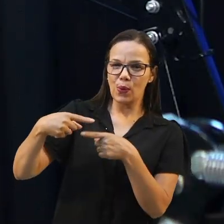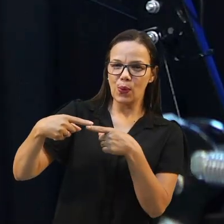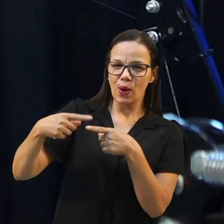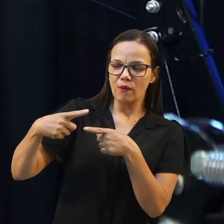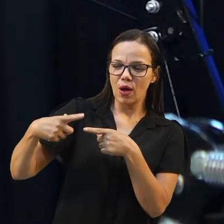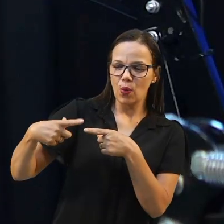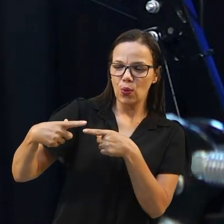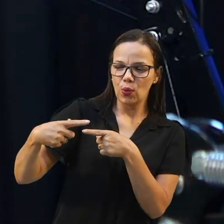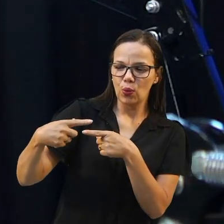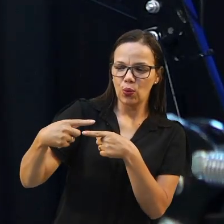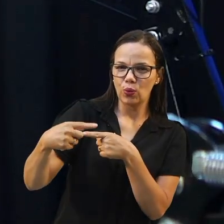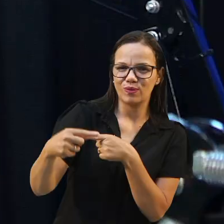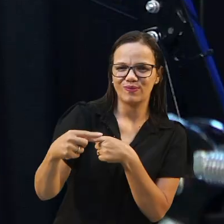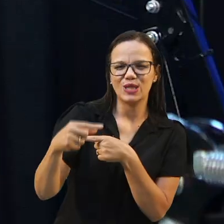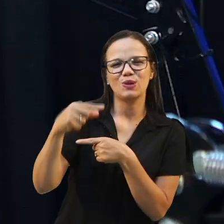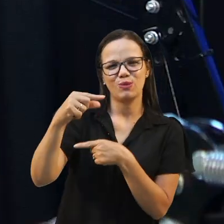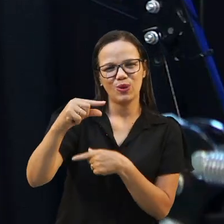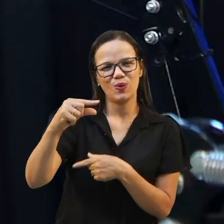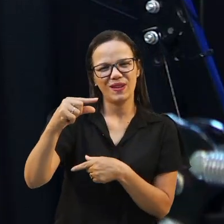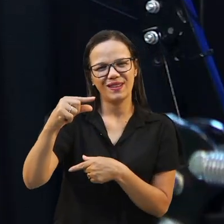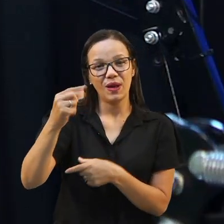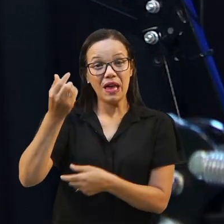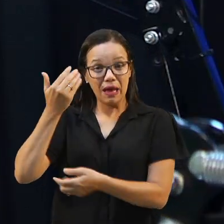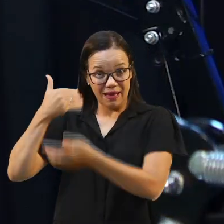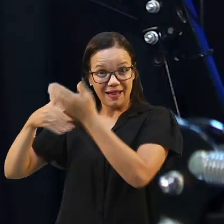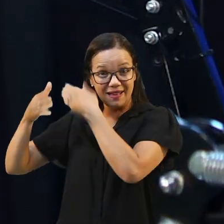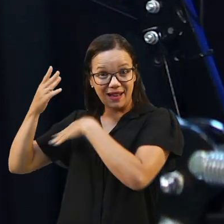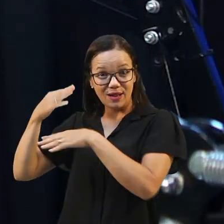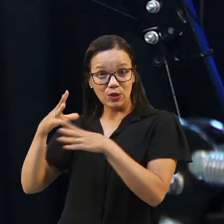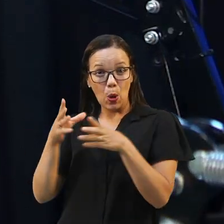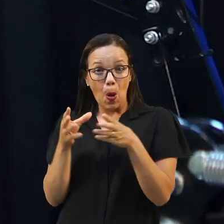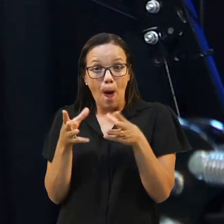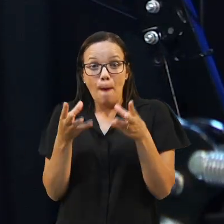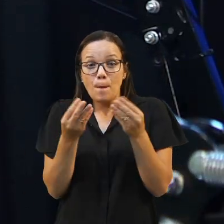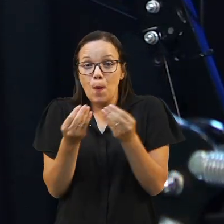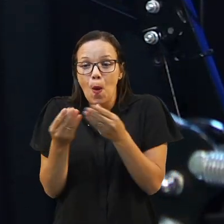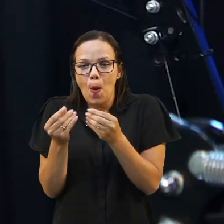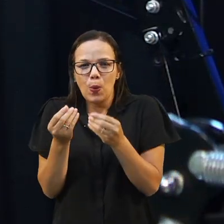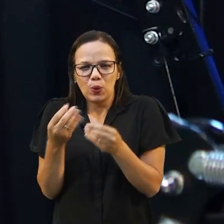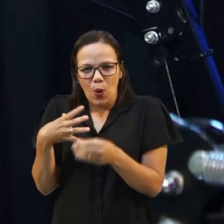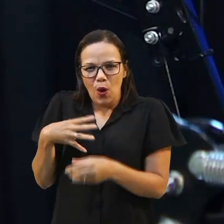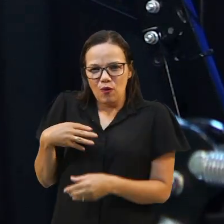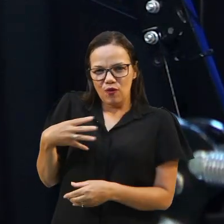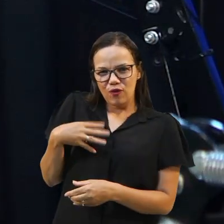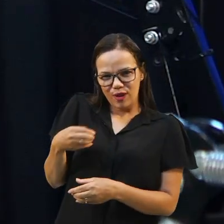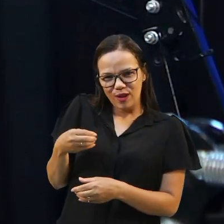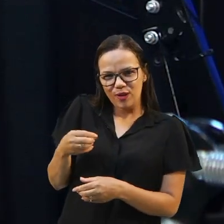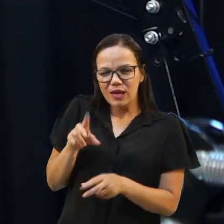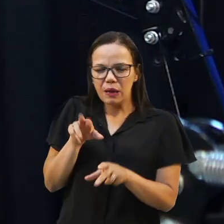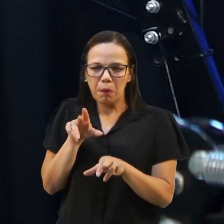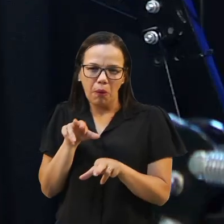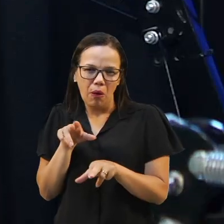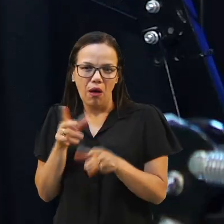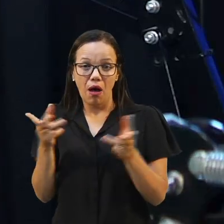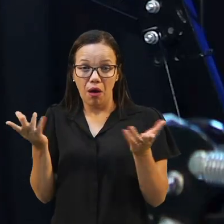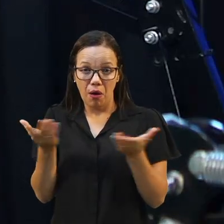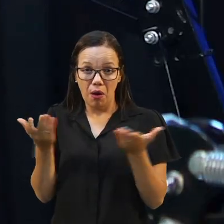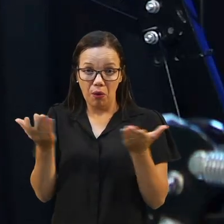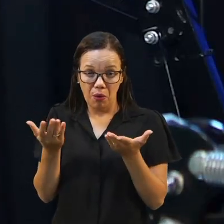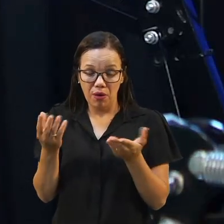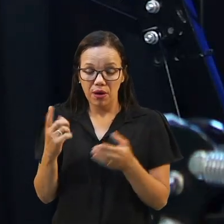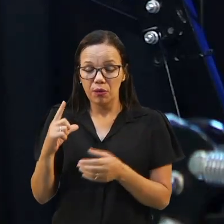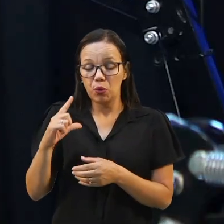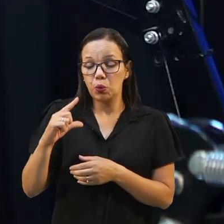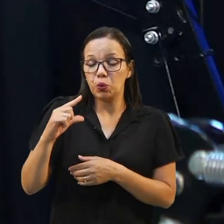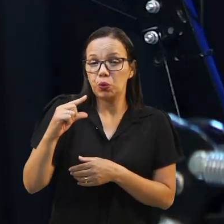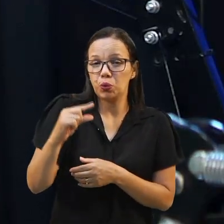né? A sociedade adotou essa sistemática em que há uma